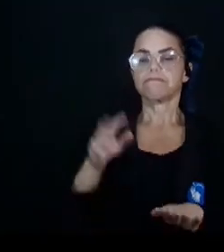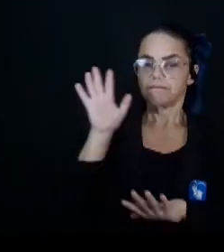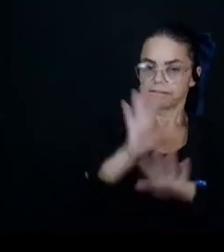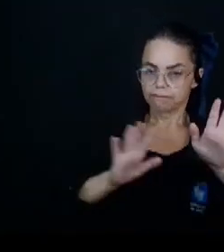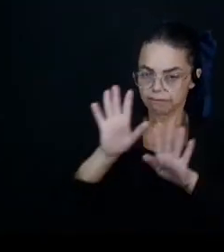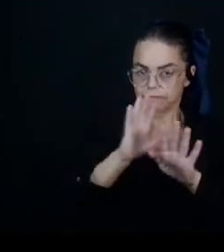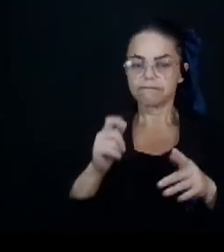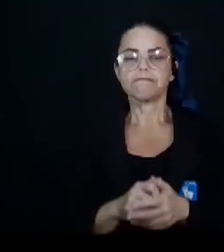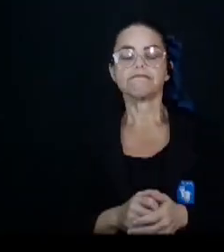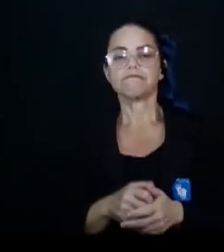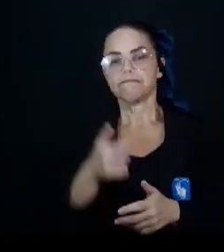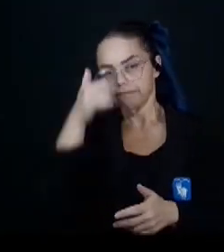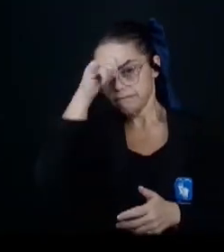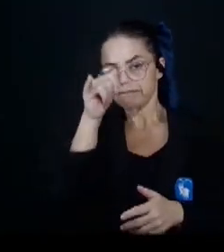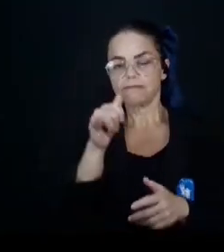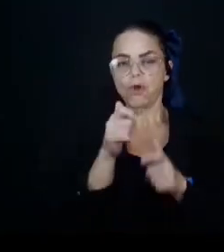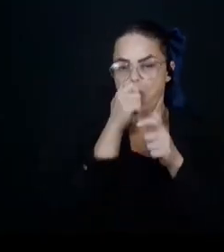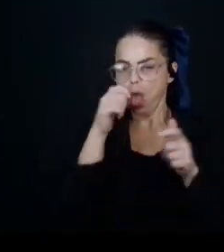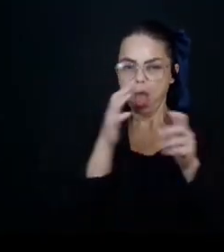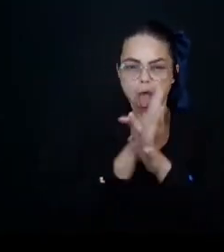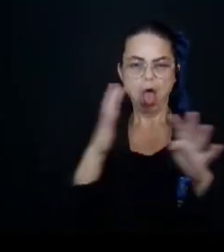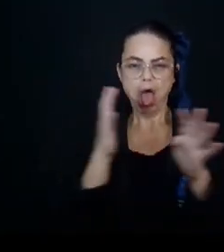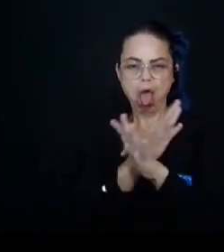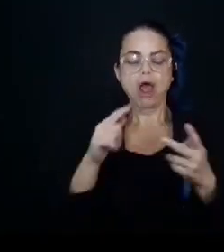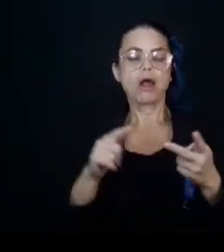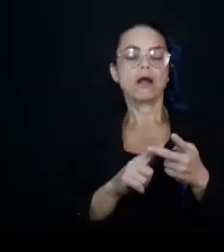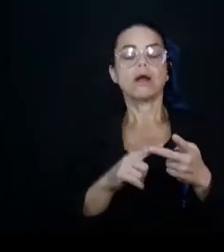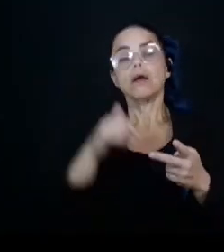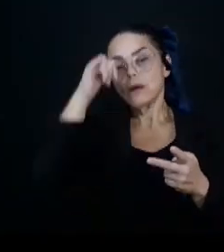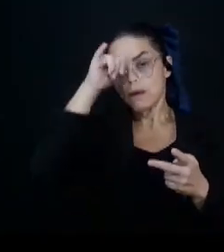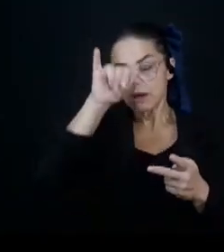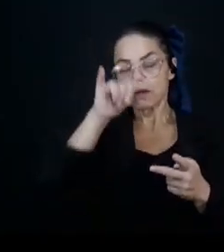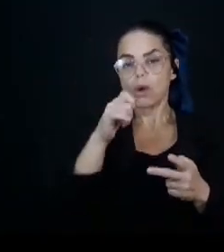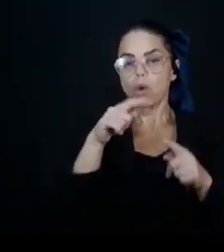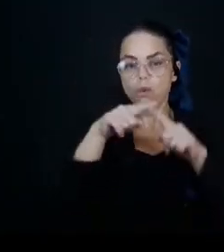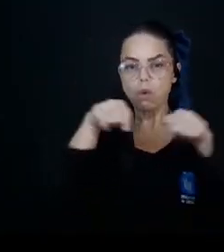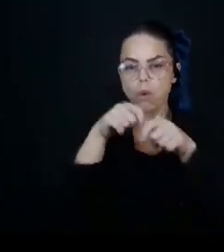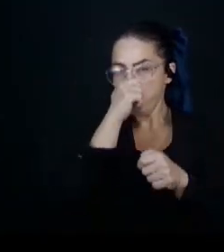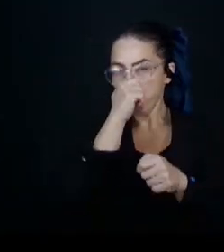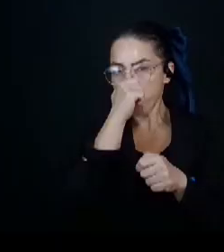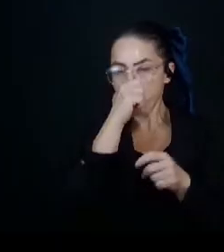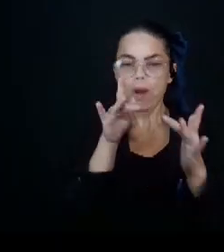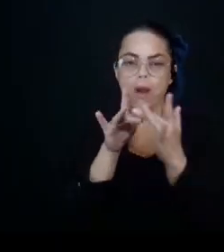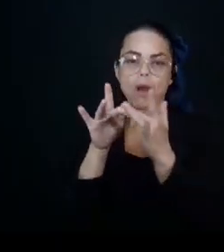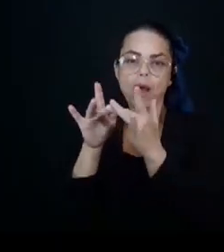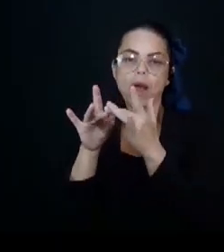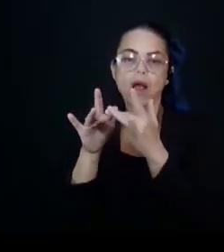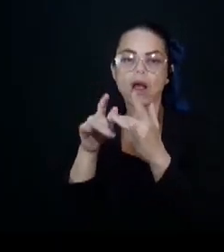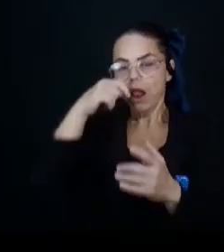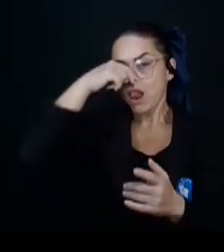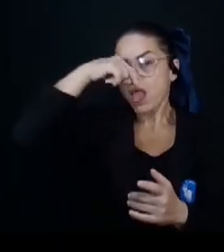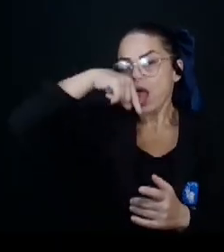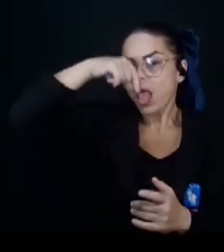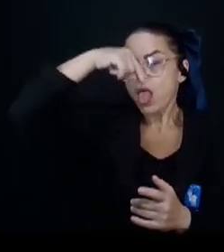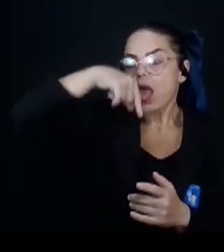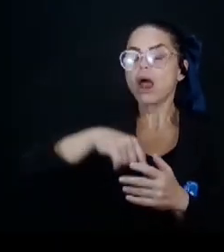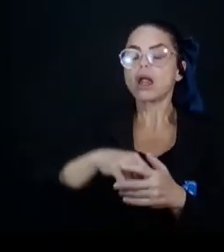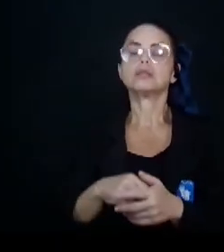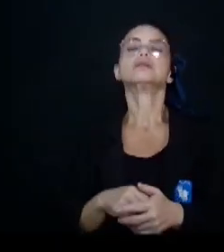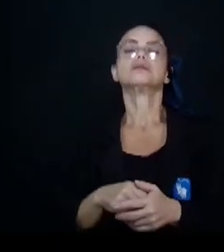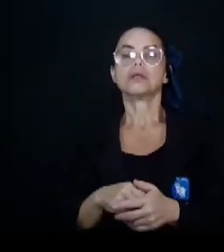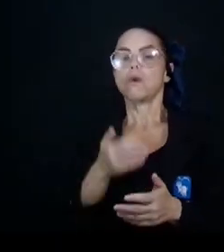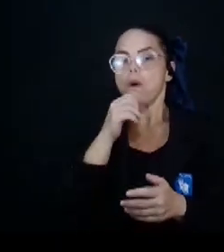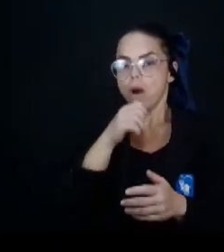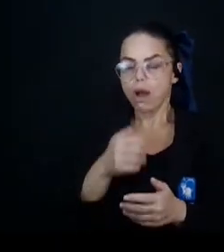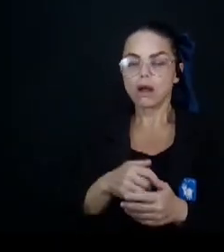ambientes com muita gente, muito fechado, evitar contato com pessoas gripadas, resfriadas, alimentos que a gente